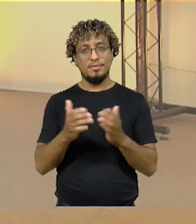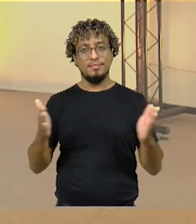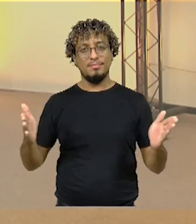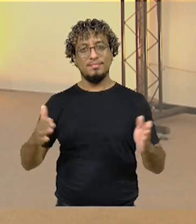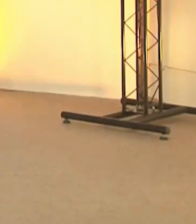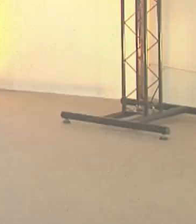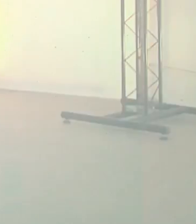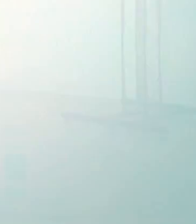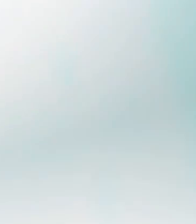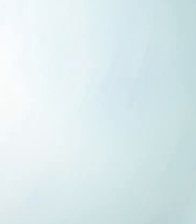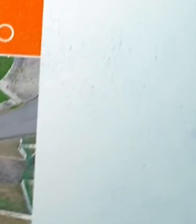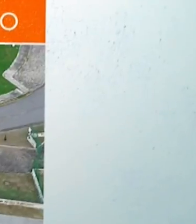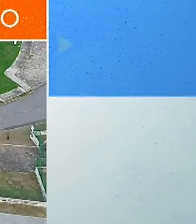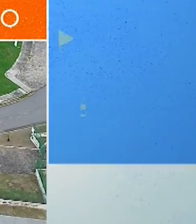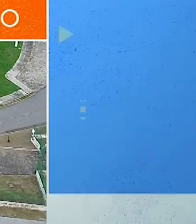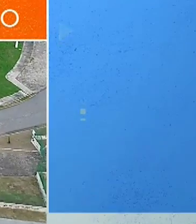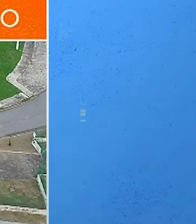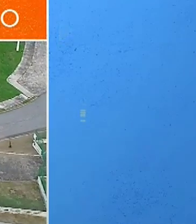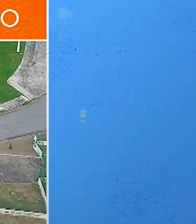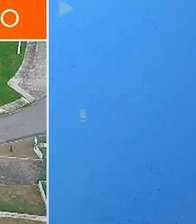ar.